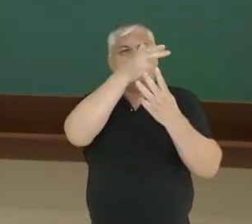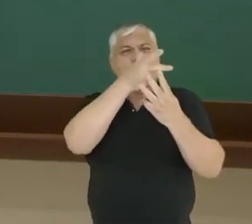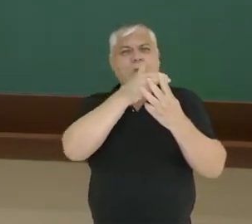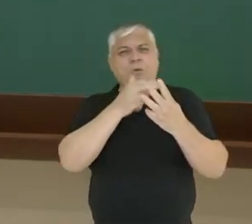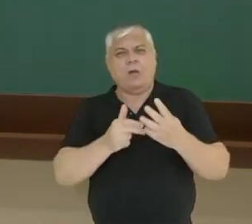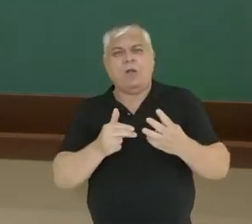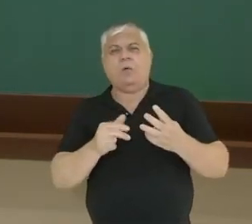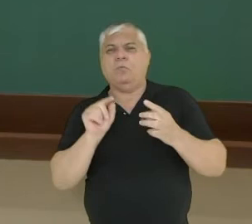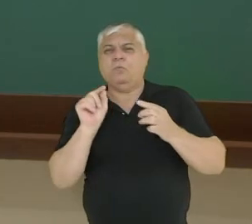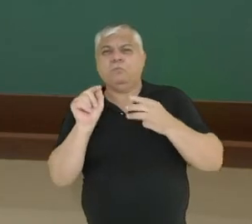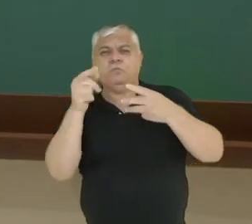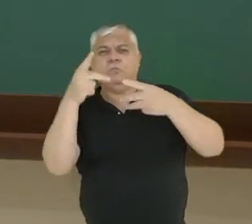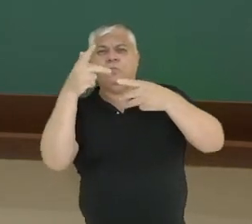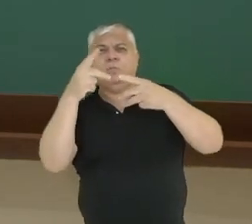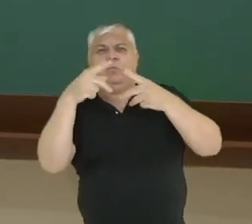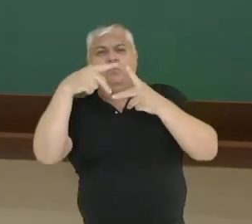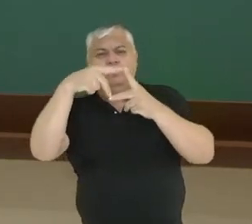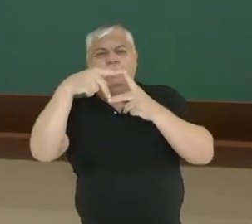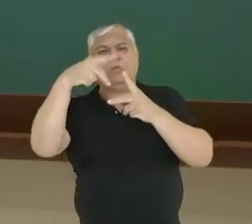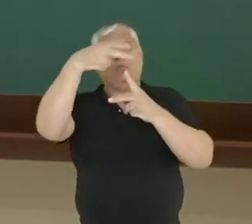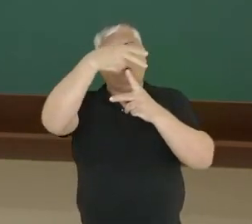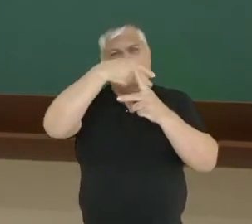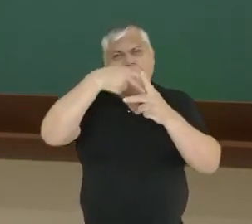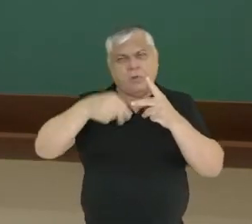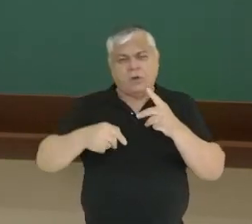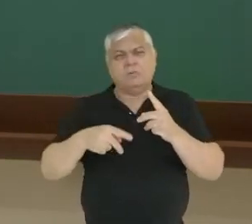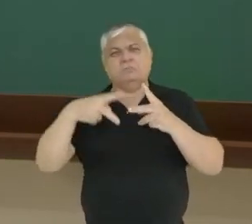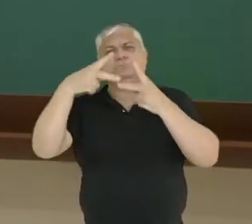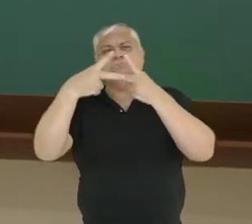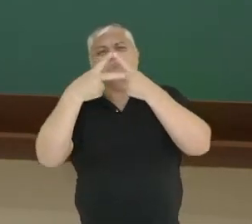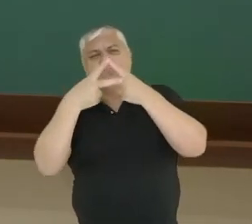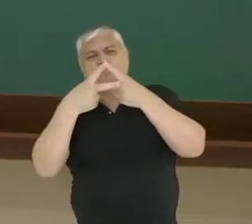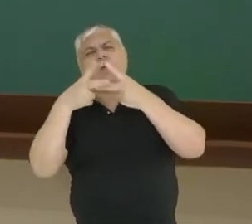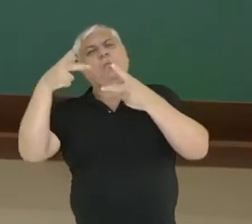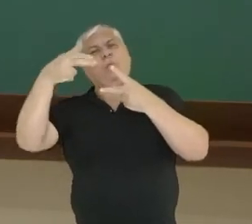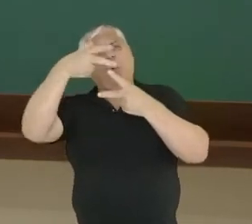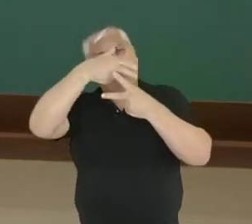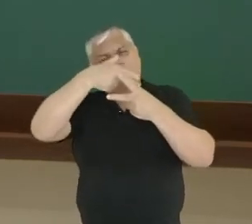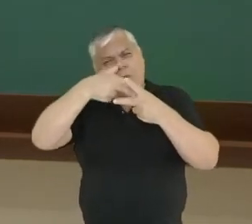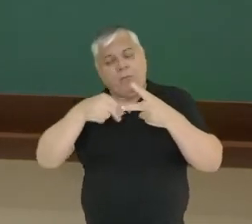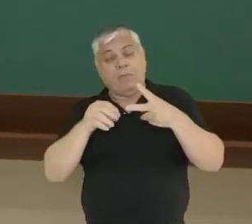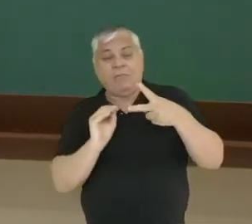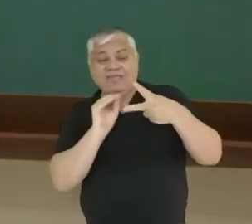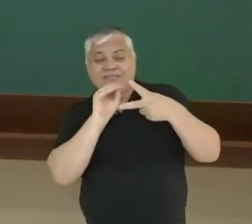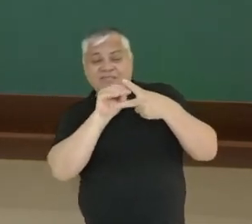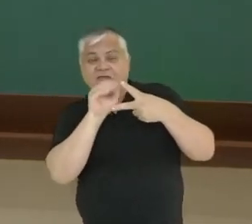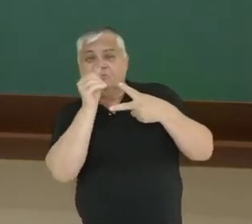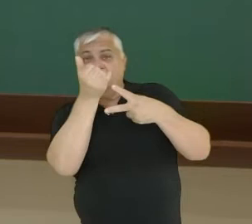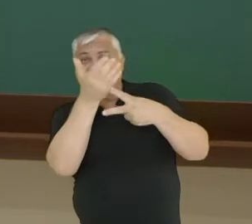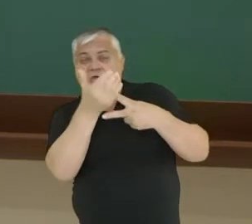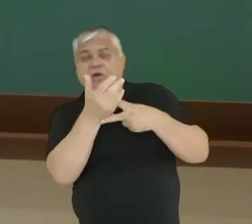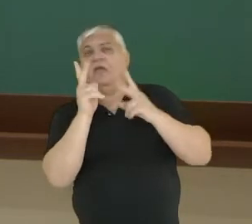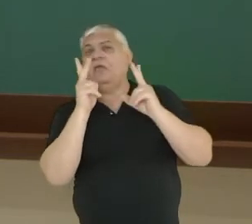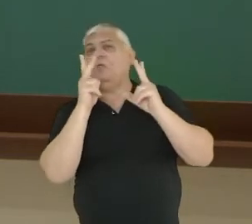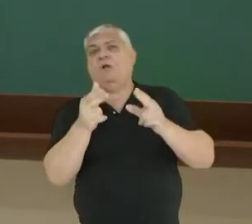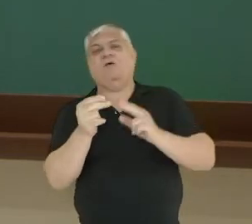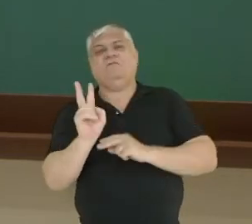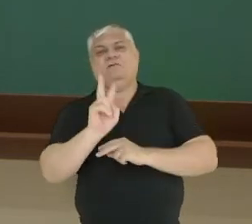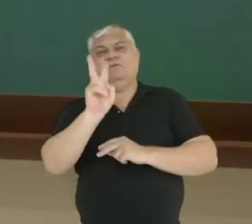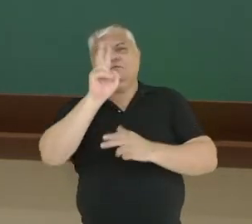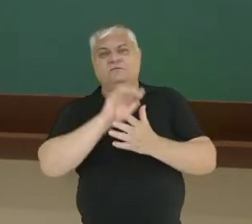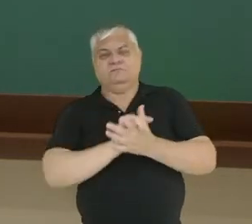lados, os ângulos internos e externos também terão o mesmo valor. Então, veja aqui o exemplo